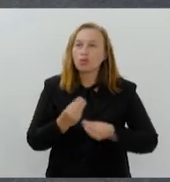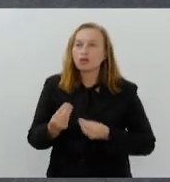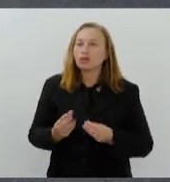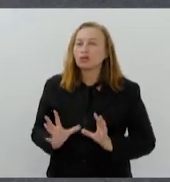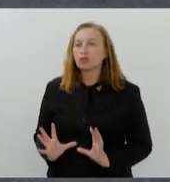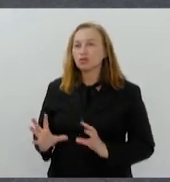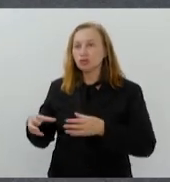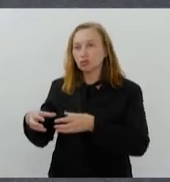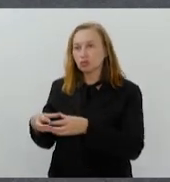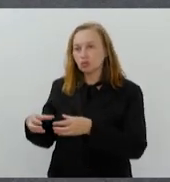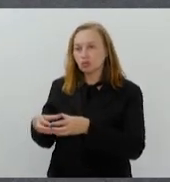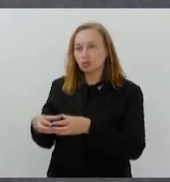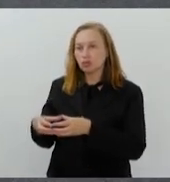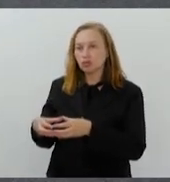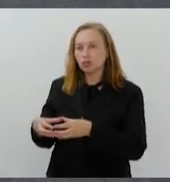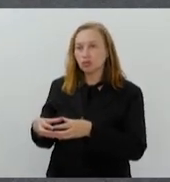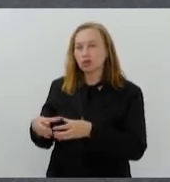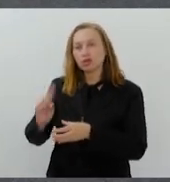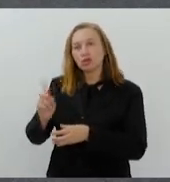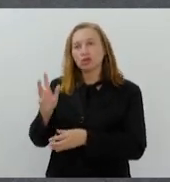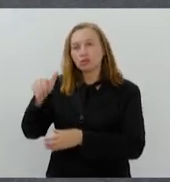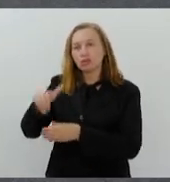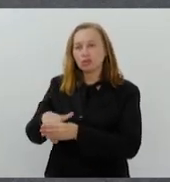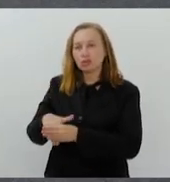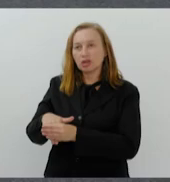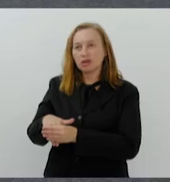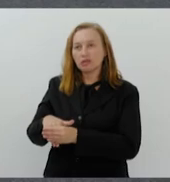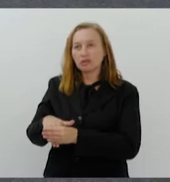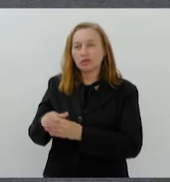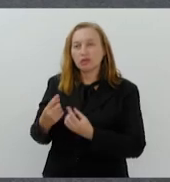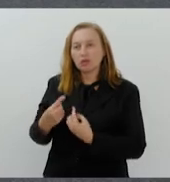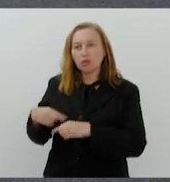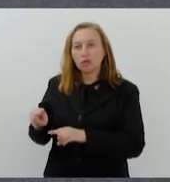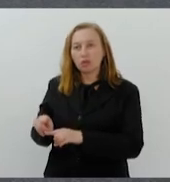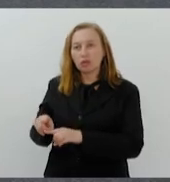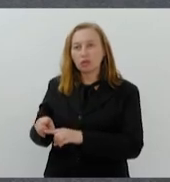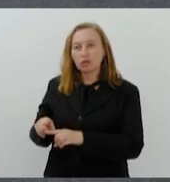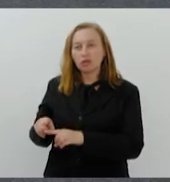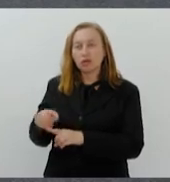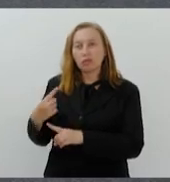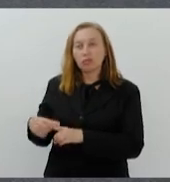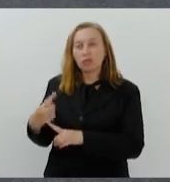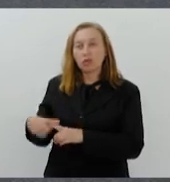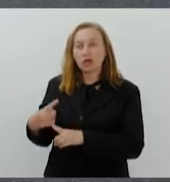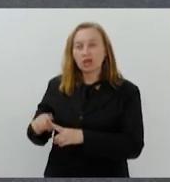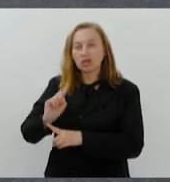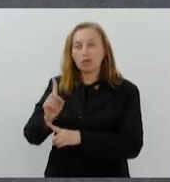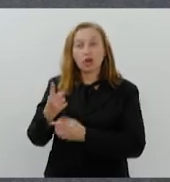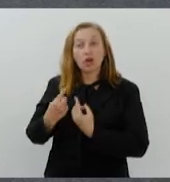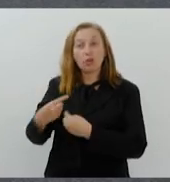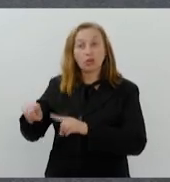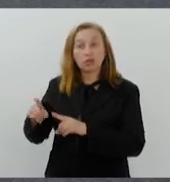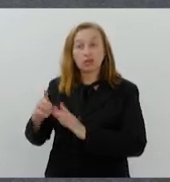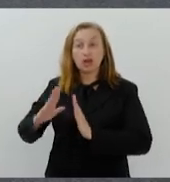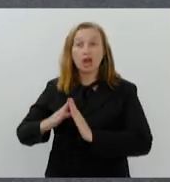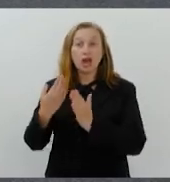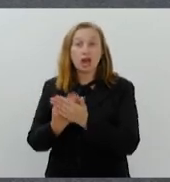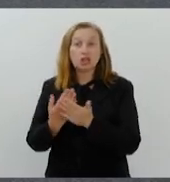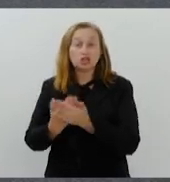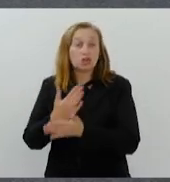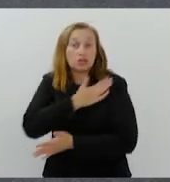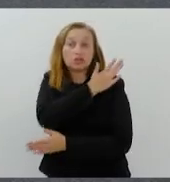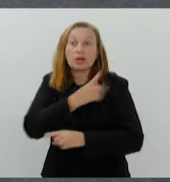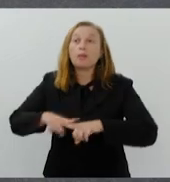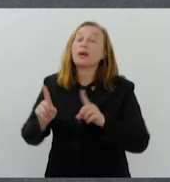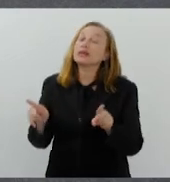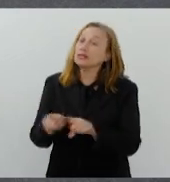bancada, que anteriormente não votava mais pela abstenção, porque não é meramente contrário às escolas cívico-militares, mas